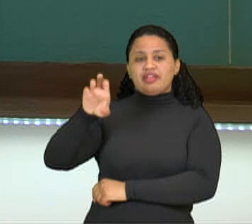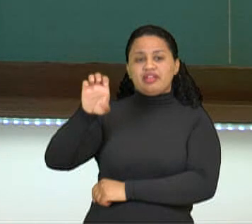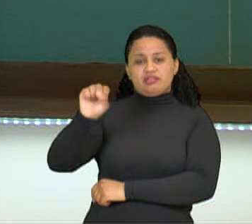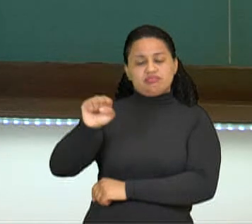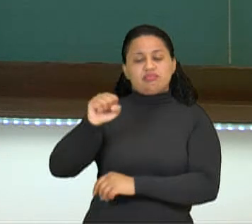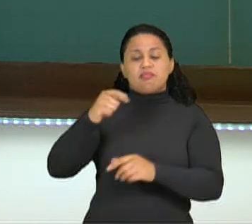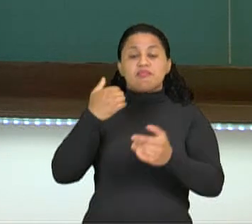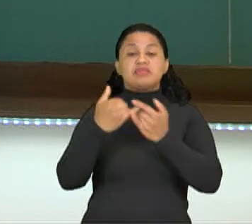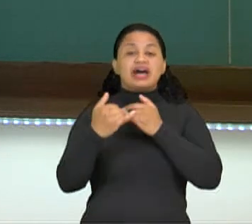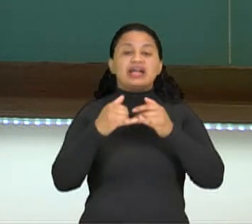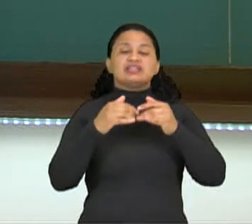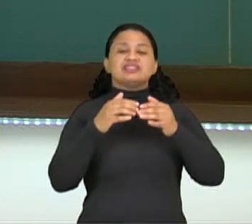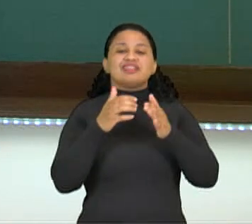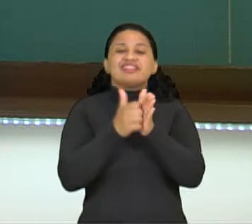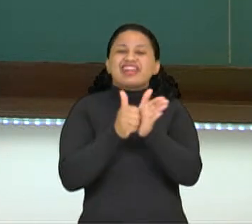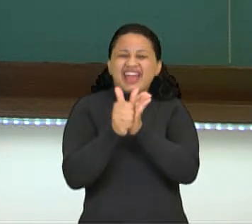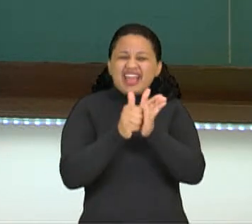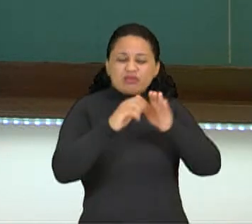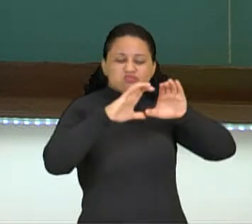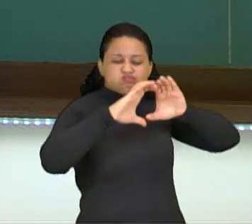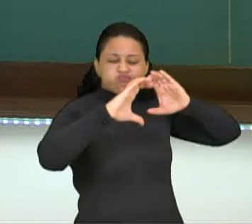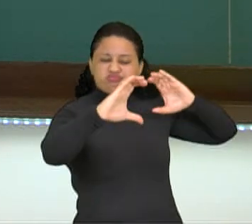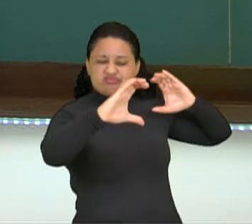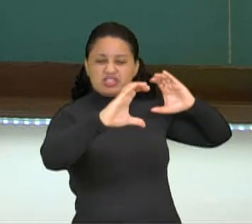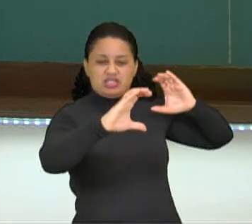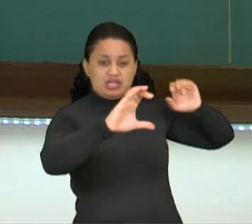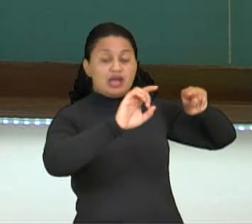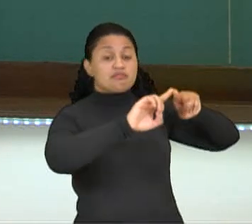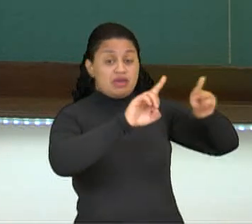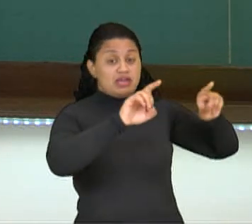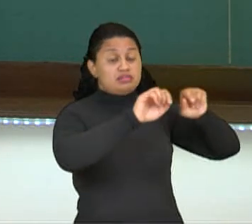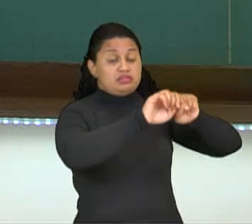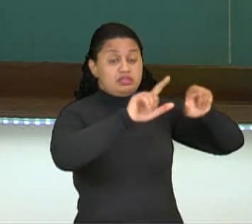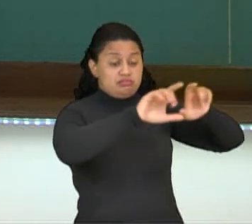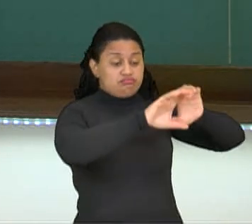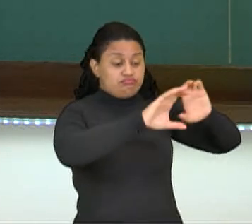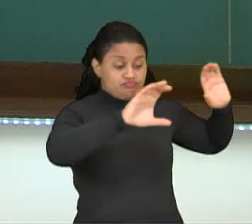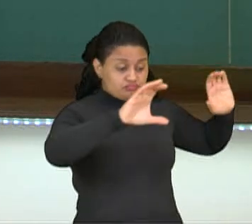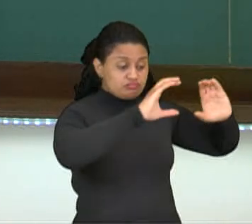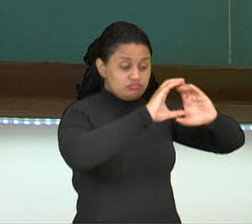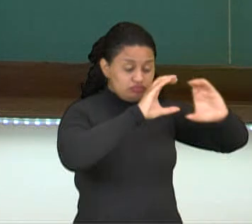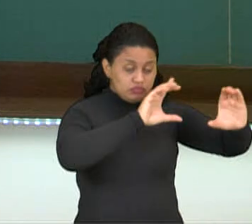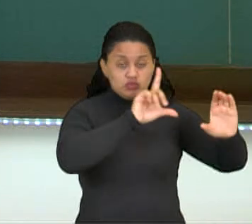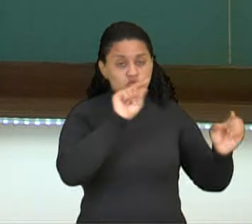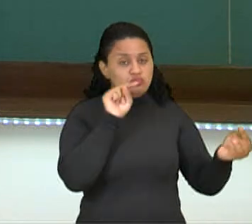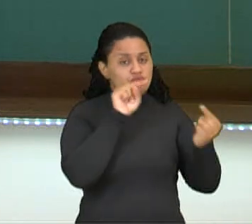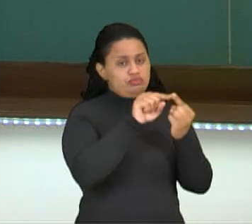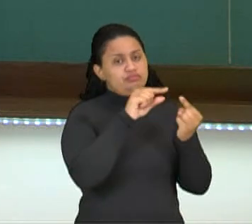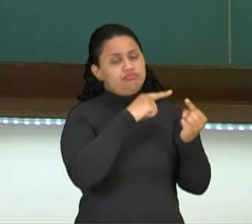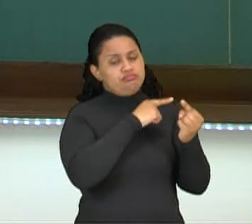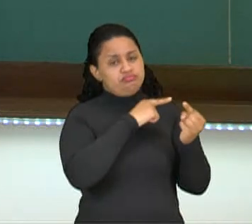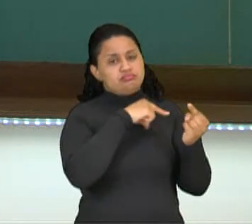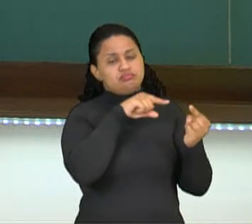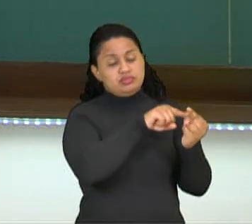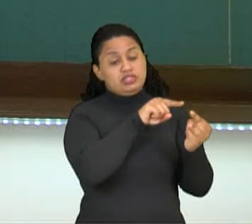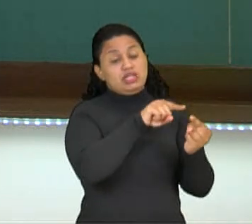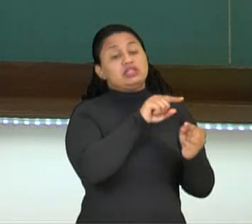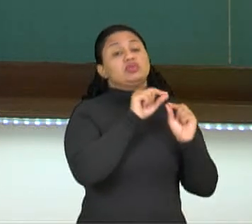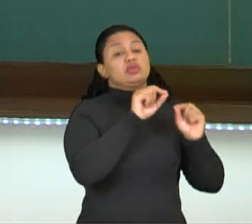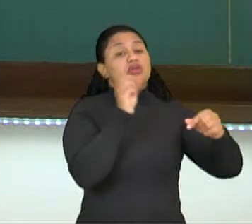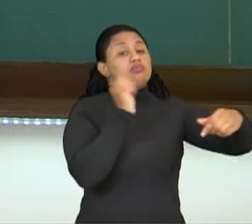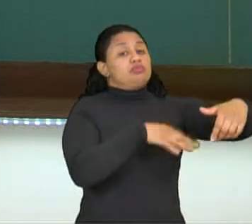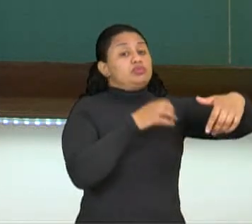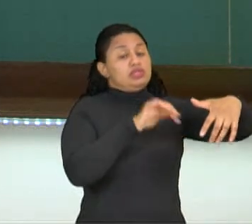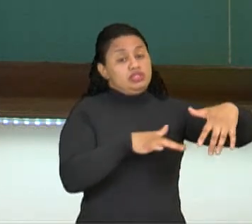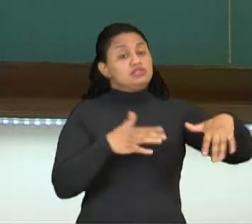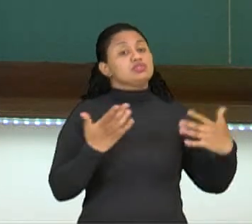um vagão de trem, né? Só que daí, claro, ele é destinado para uma coisa, para outra, nesse caso aqui para o